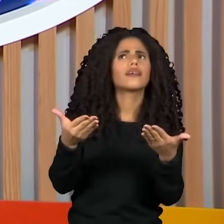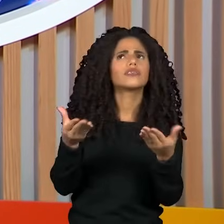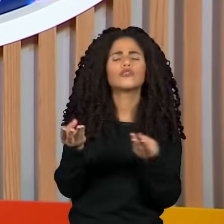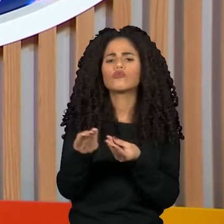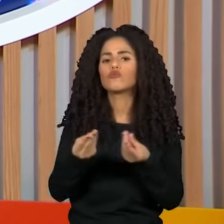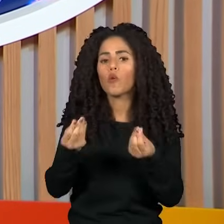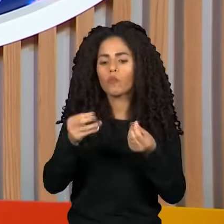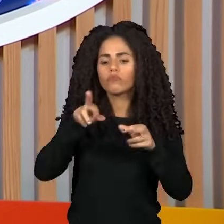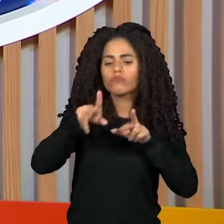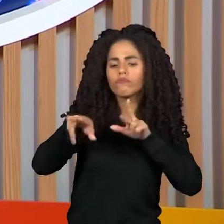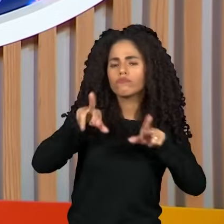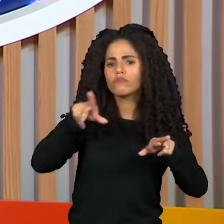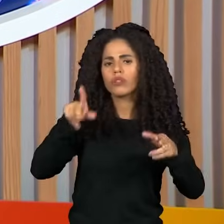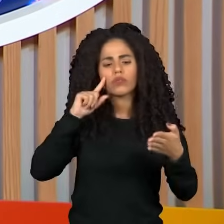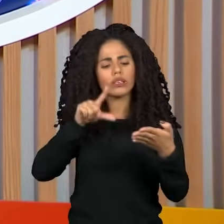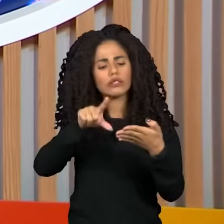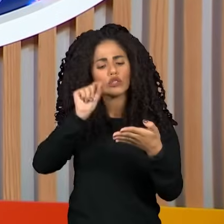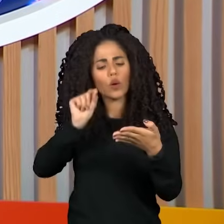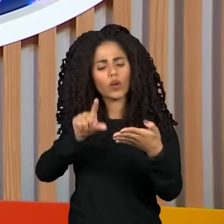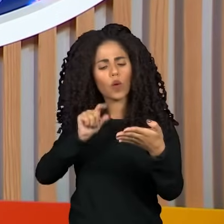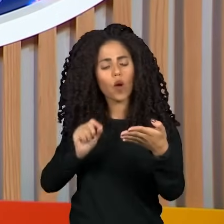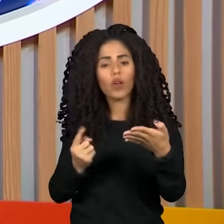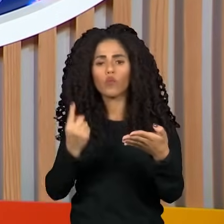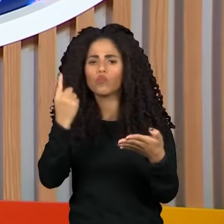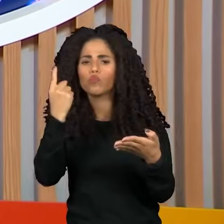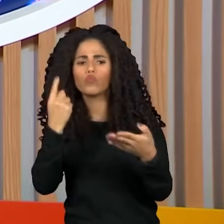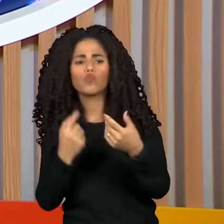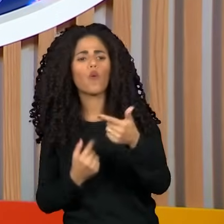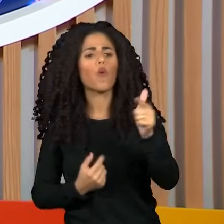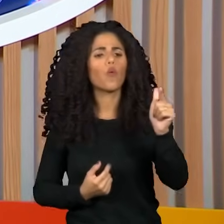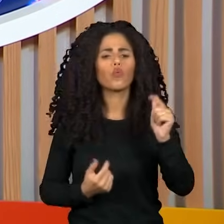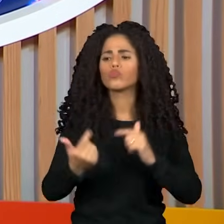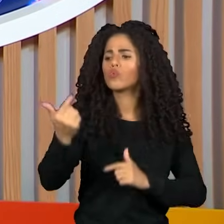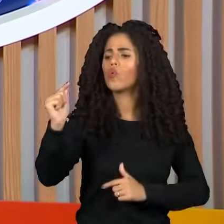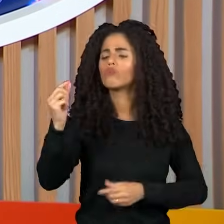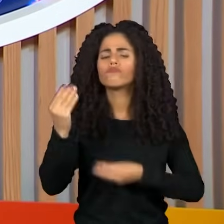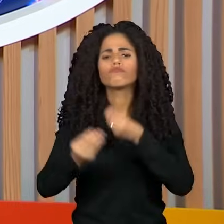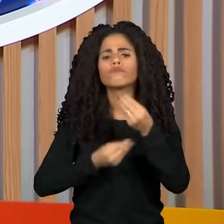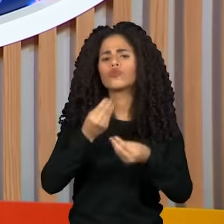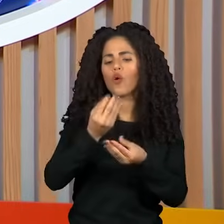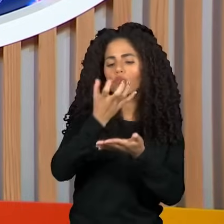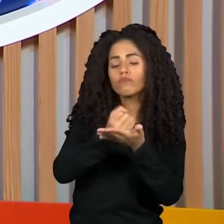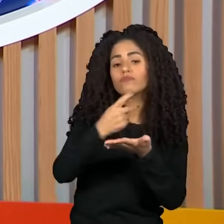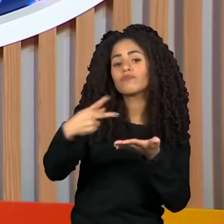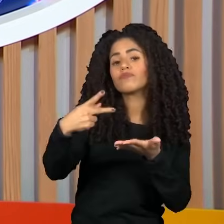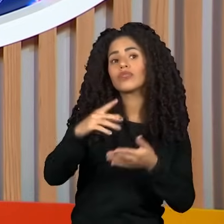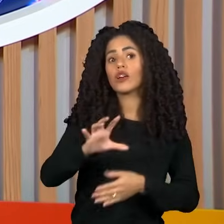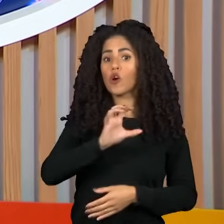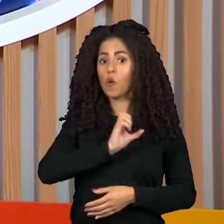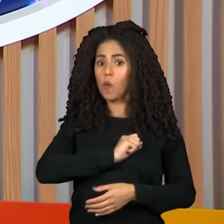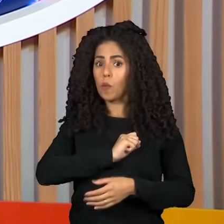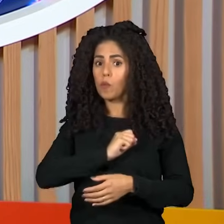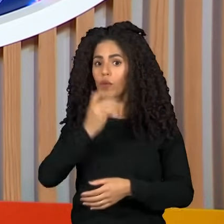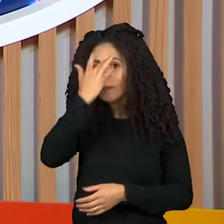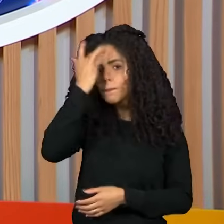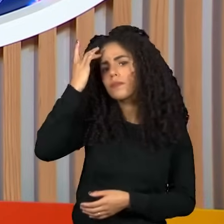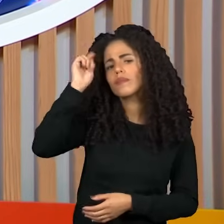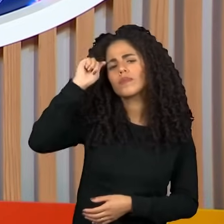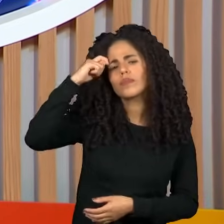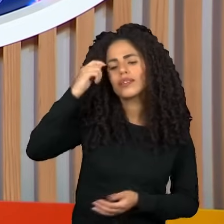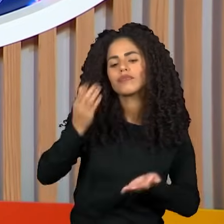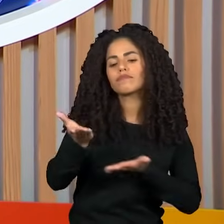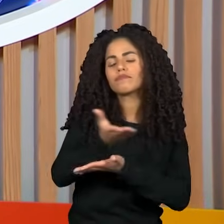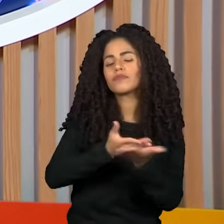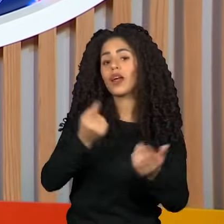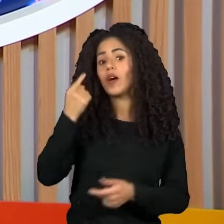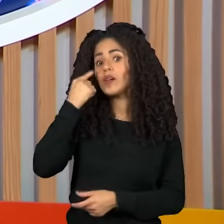a diferença na hora de optar por um ou por outro. Quando ele é pensado para atender o amor entre pessoas pretas, a gente vai conferir